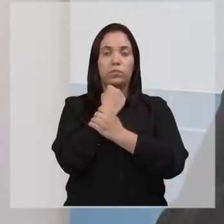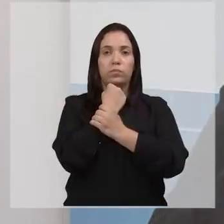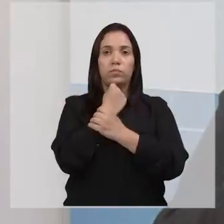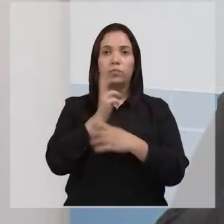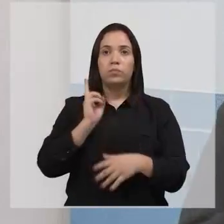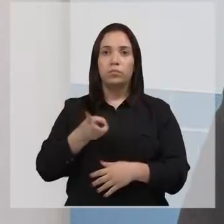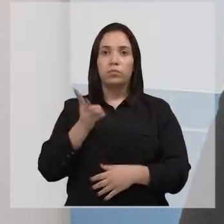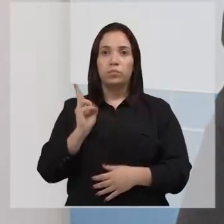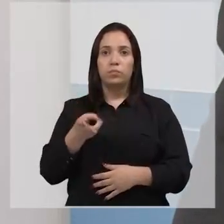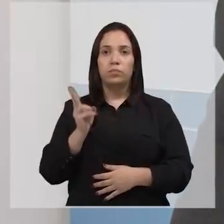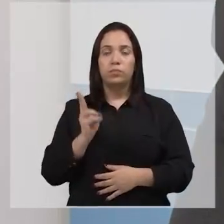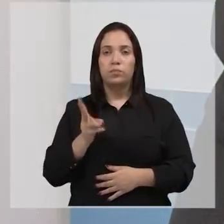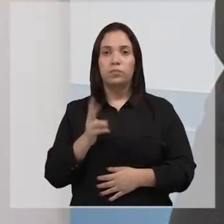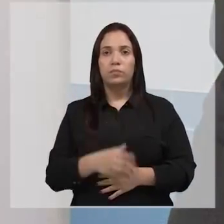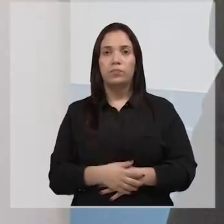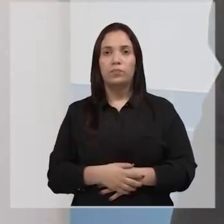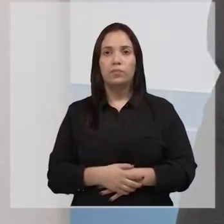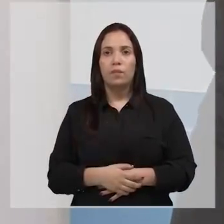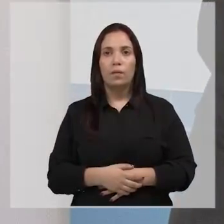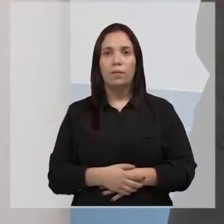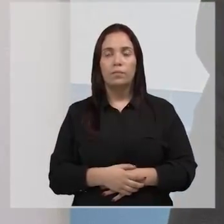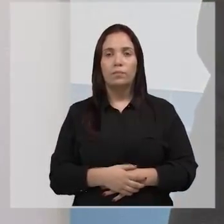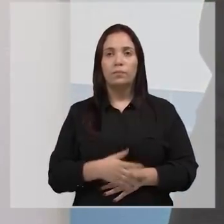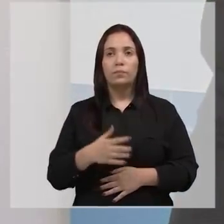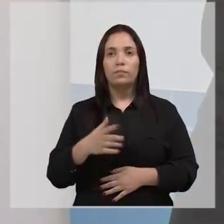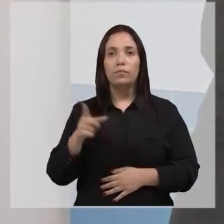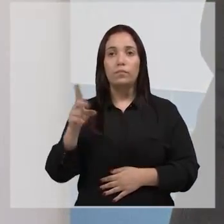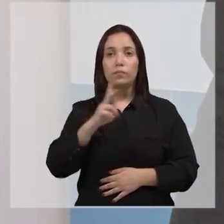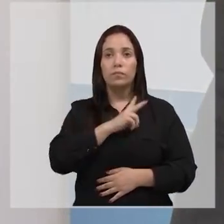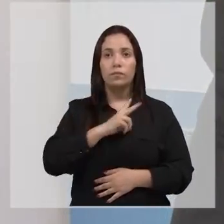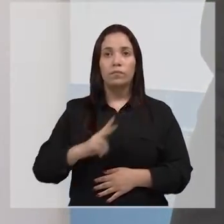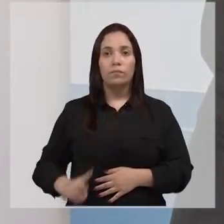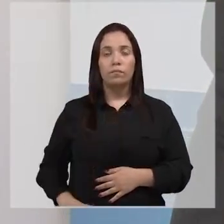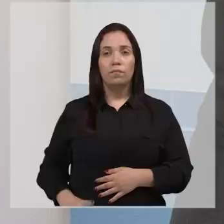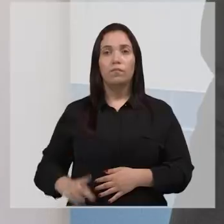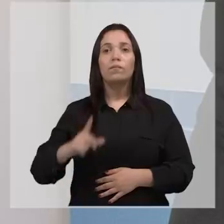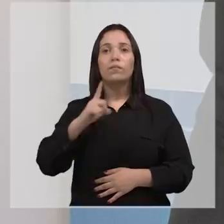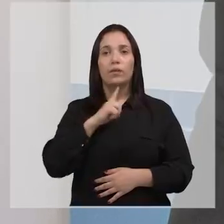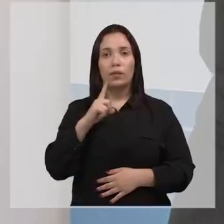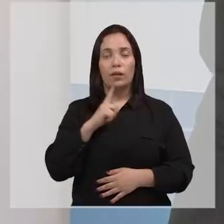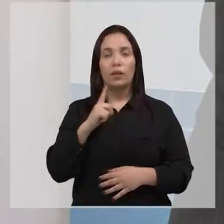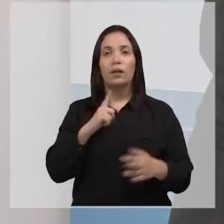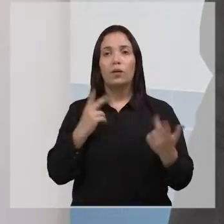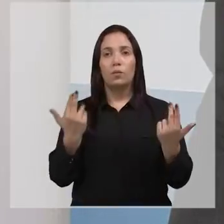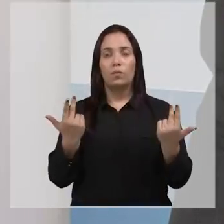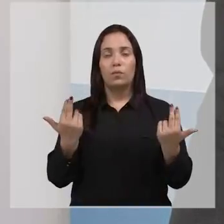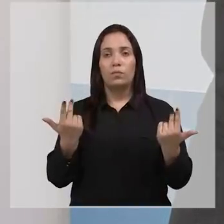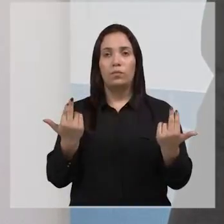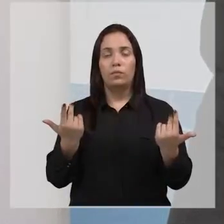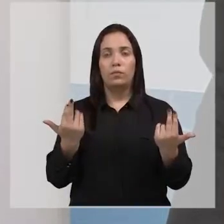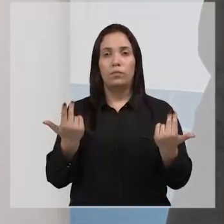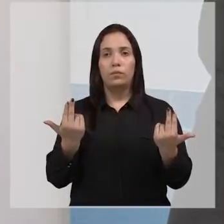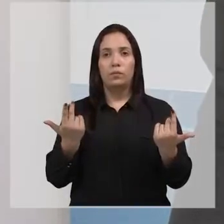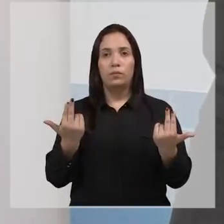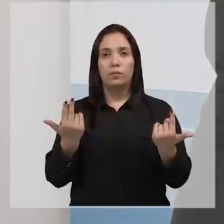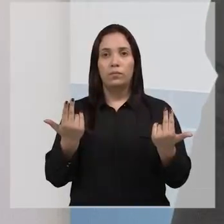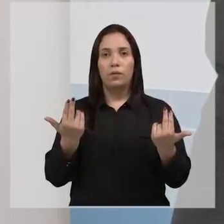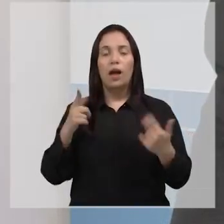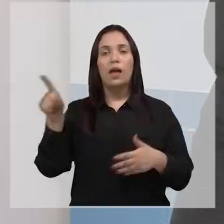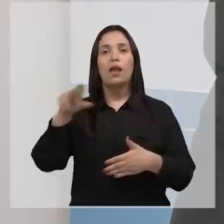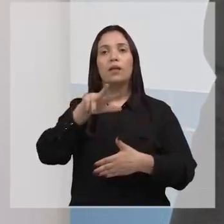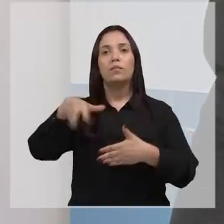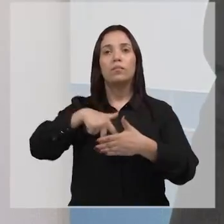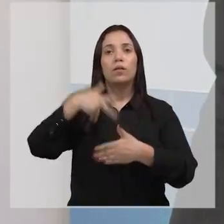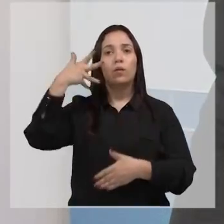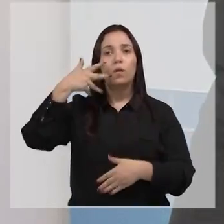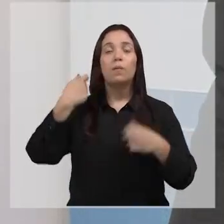uso do seu mandato. Como o vereador tem inviolabilidade do que ele fala na tribuna da